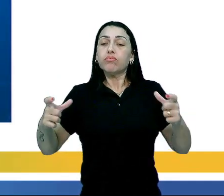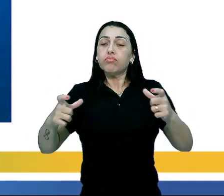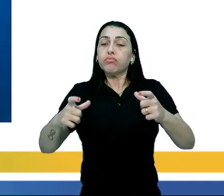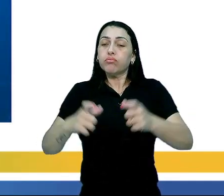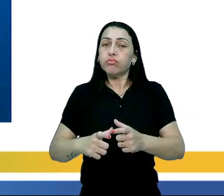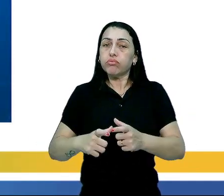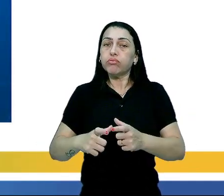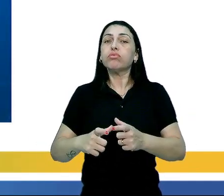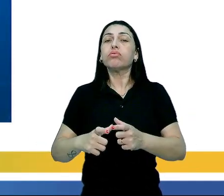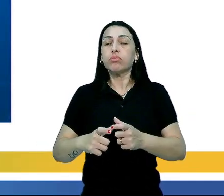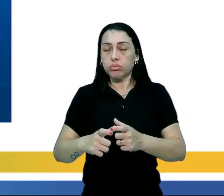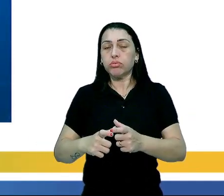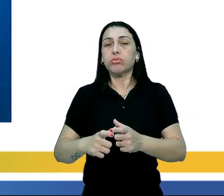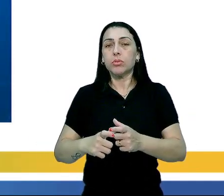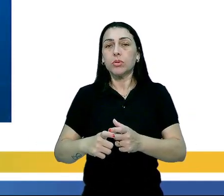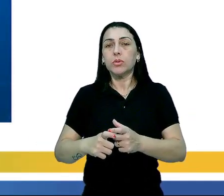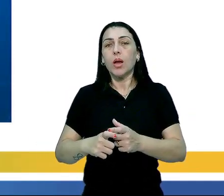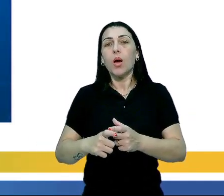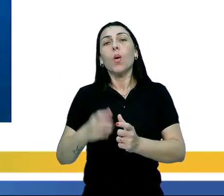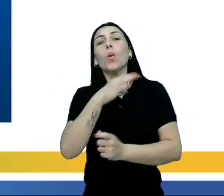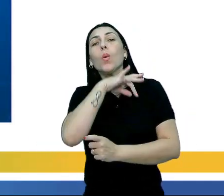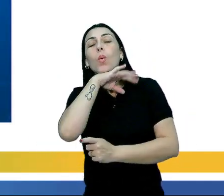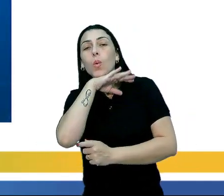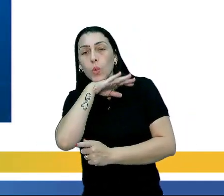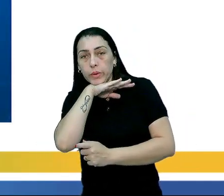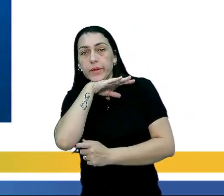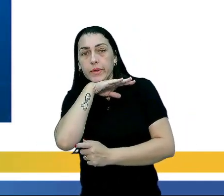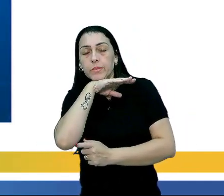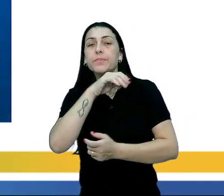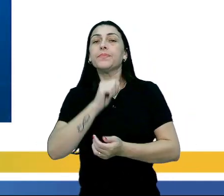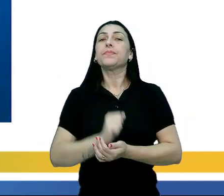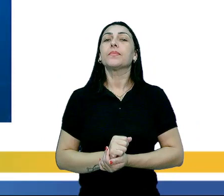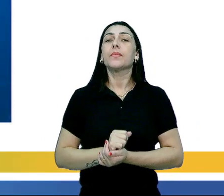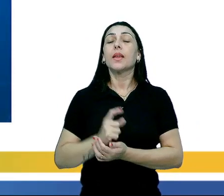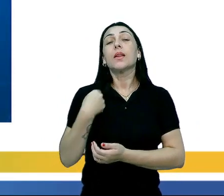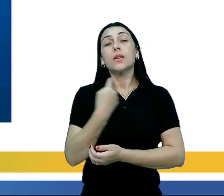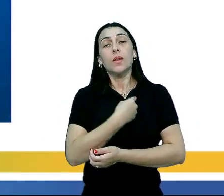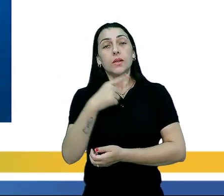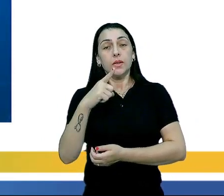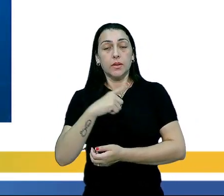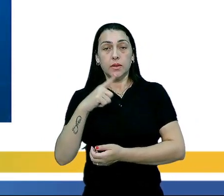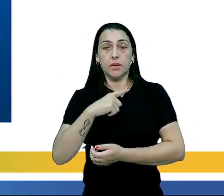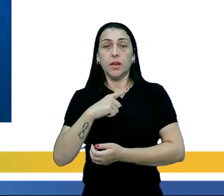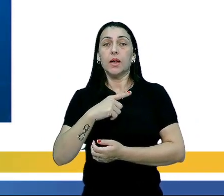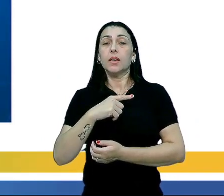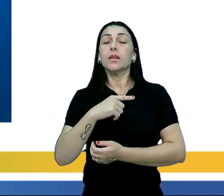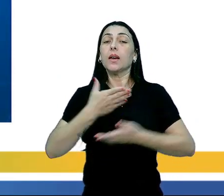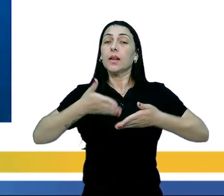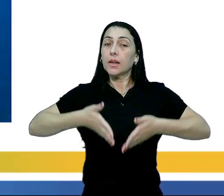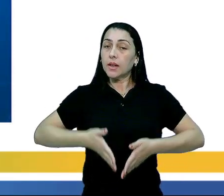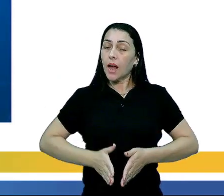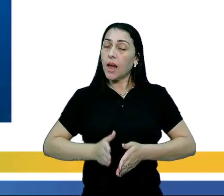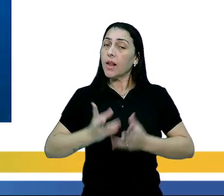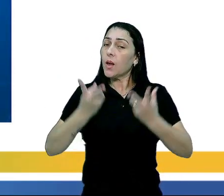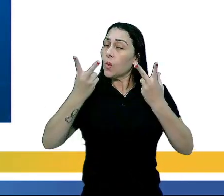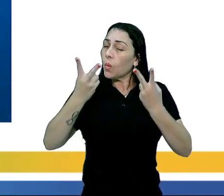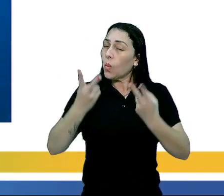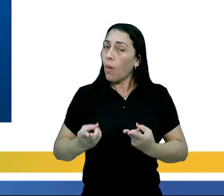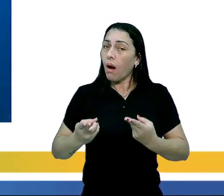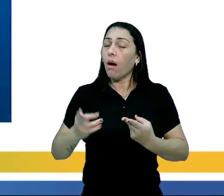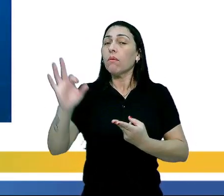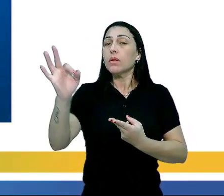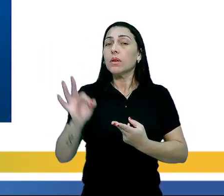natural negativo, quer dizer que a população diminuiu. E quando a gente tem aí a natalidade com as mesmas